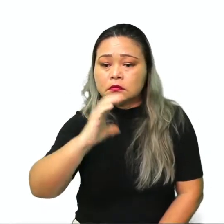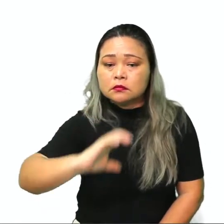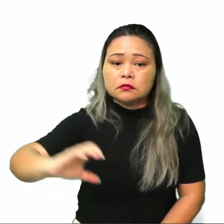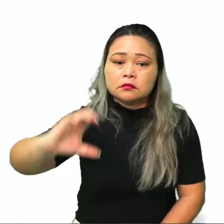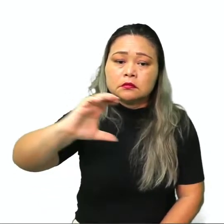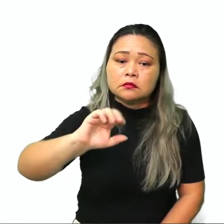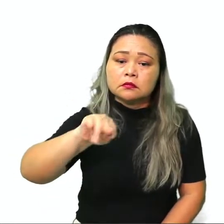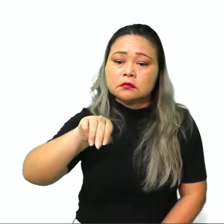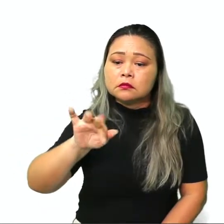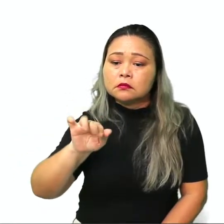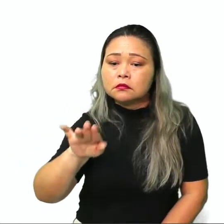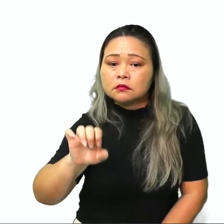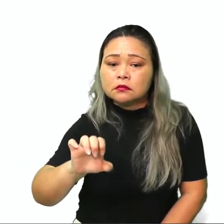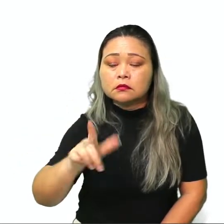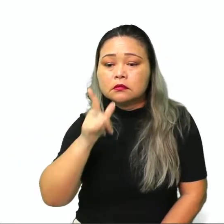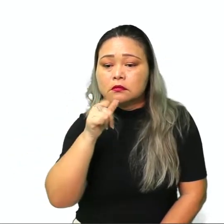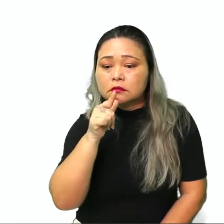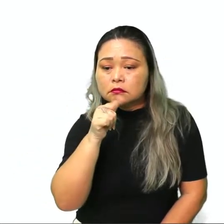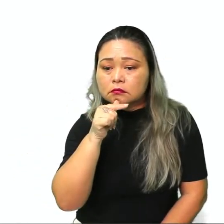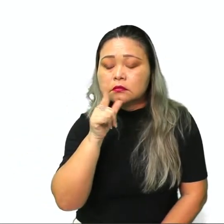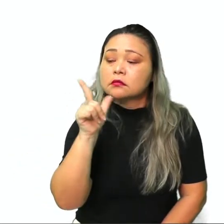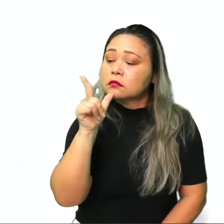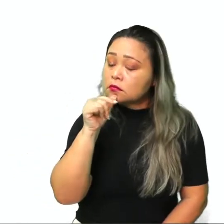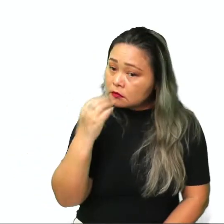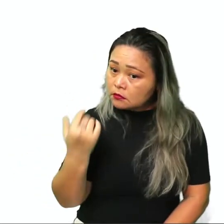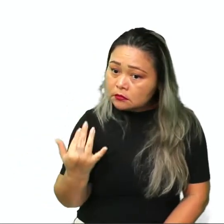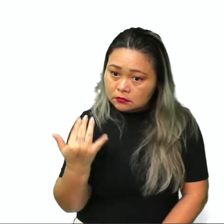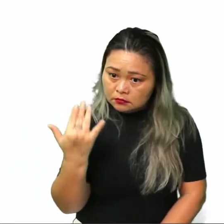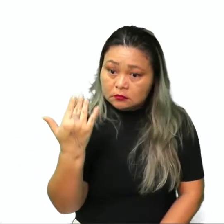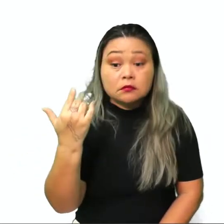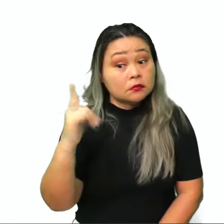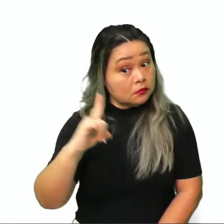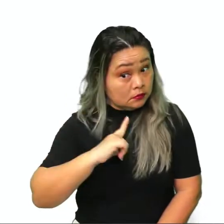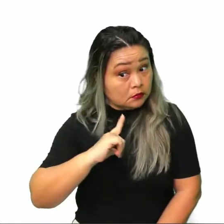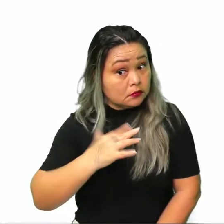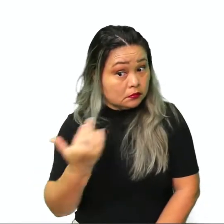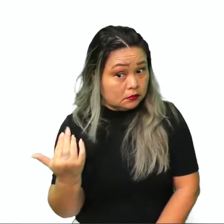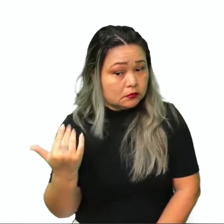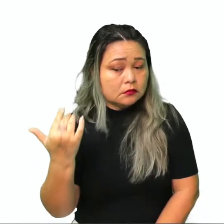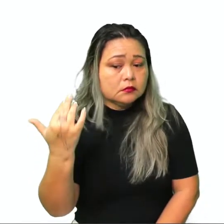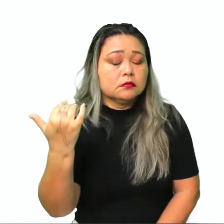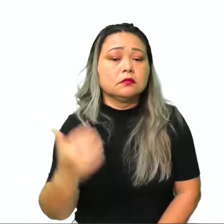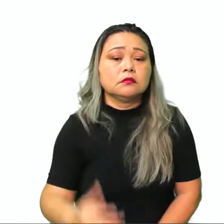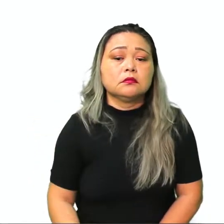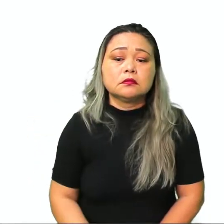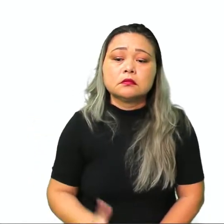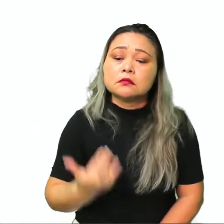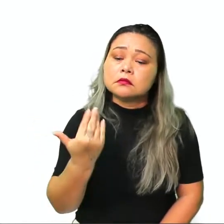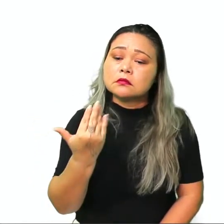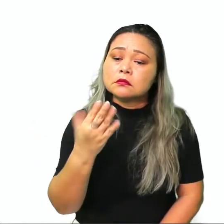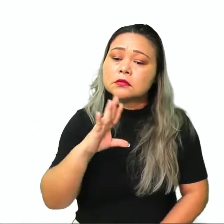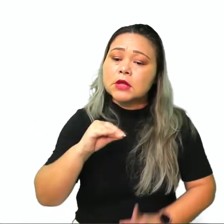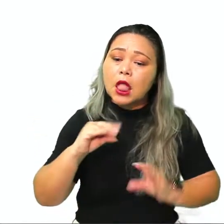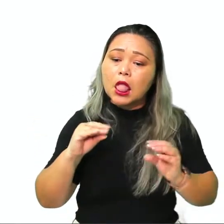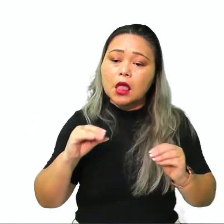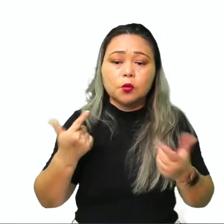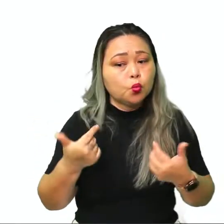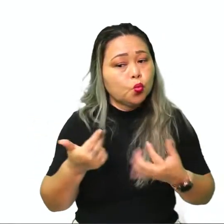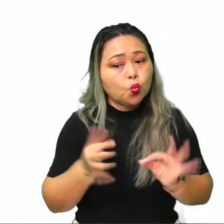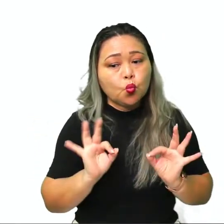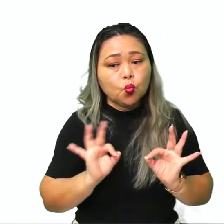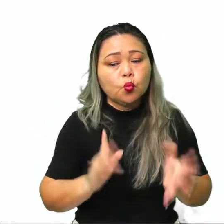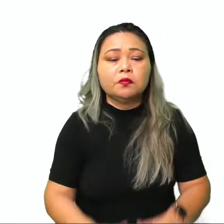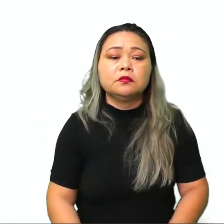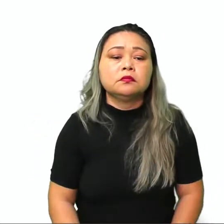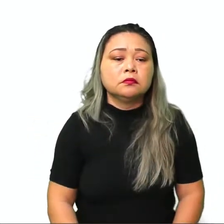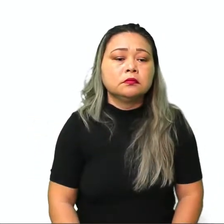água. Água tinha vapor de água, né, galera? Água no estado líquido ainda não